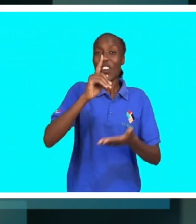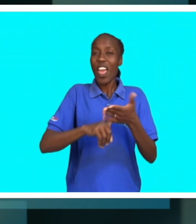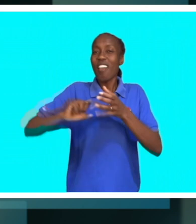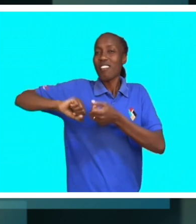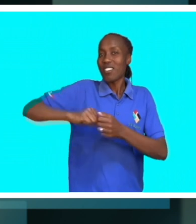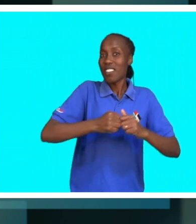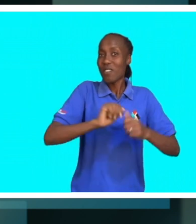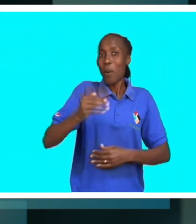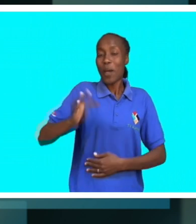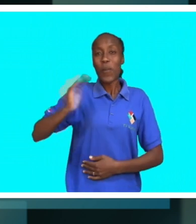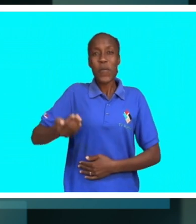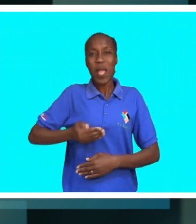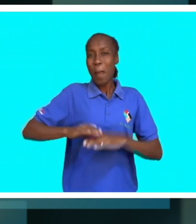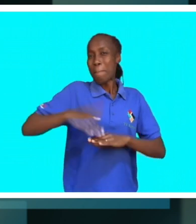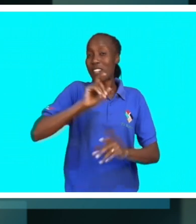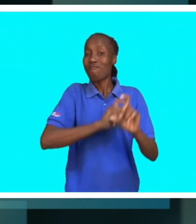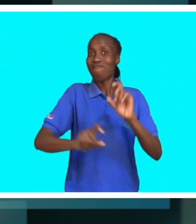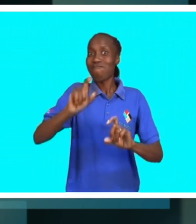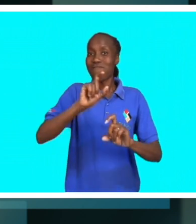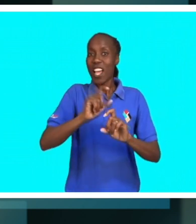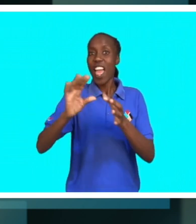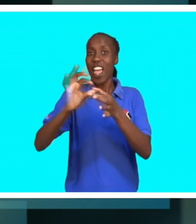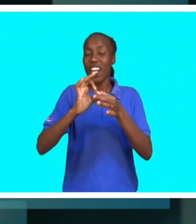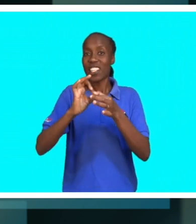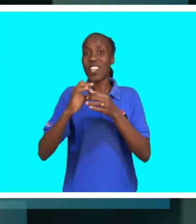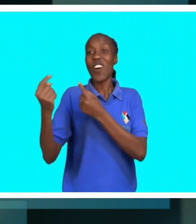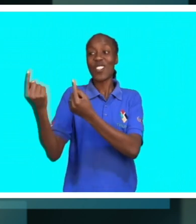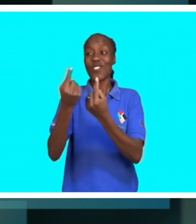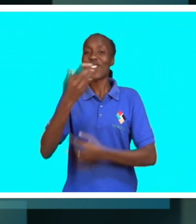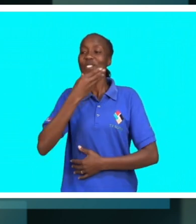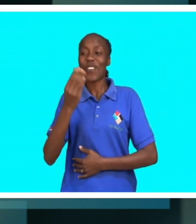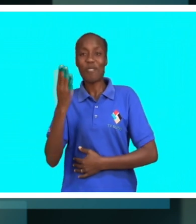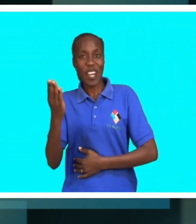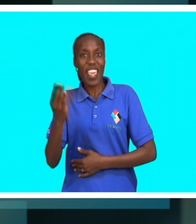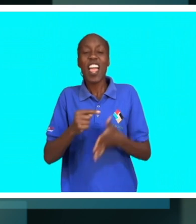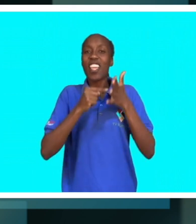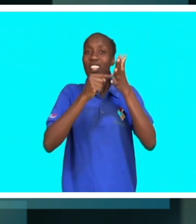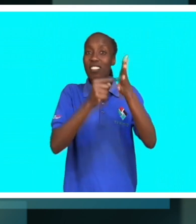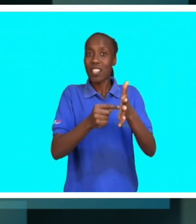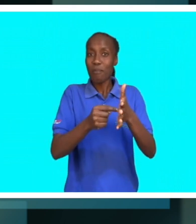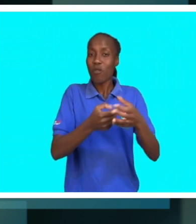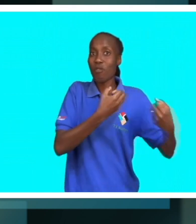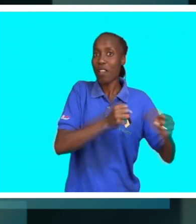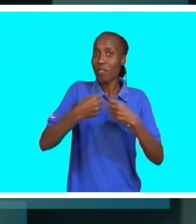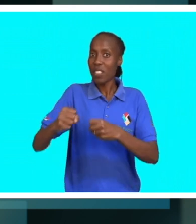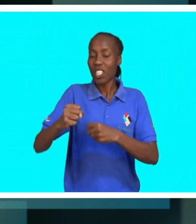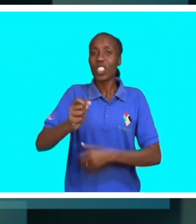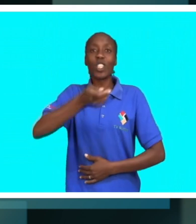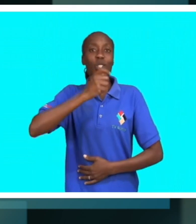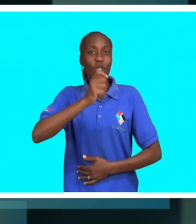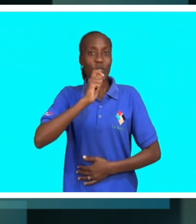desafios muito duplicados em relação à situação masculina, por exemplo, na atividade